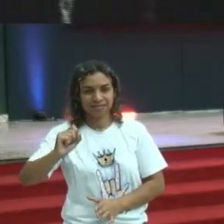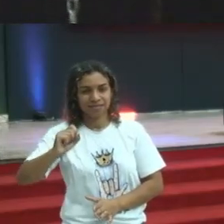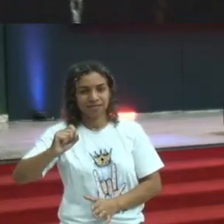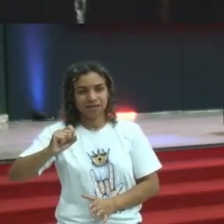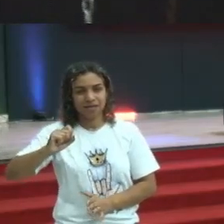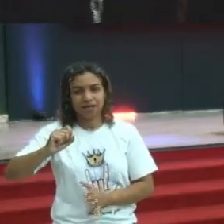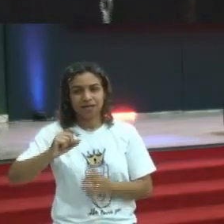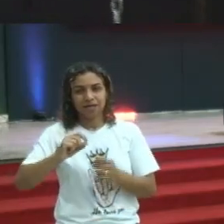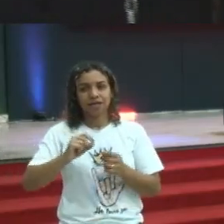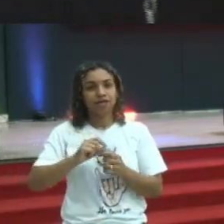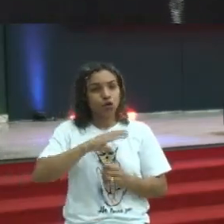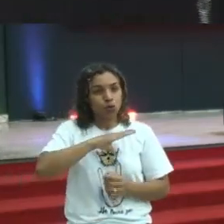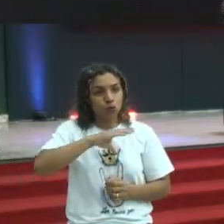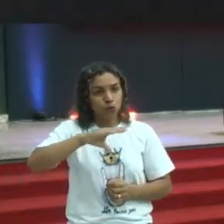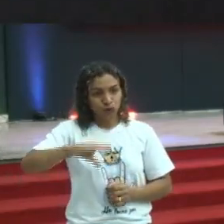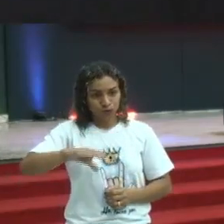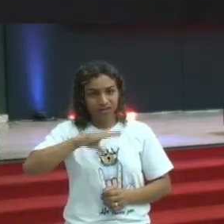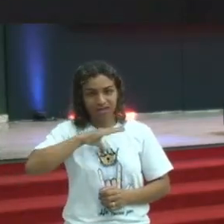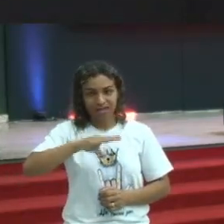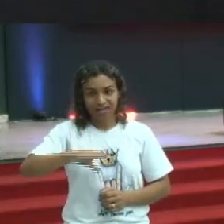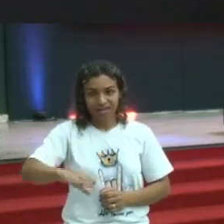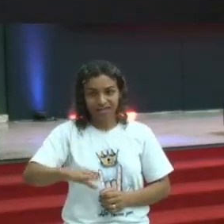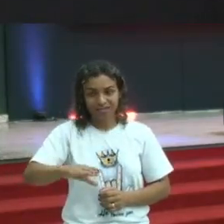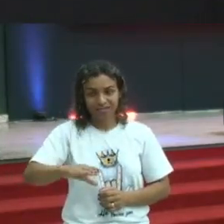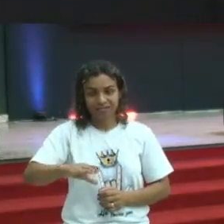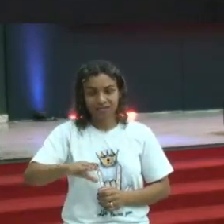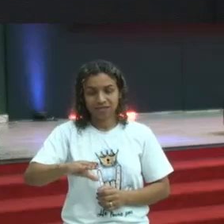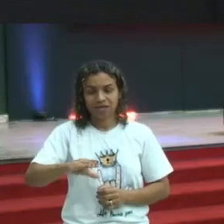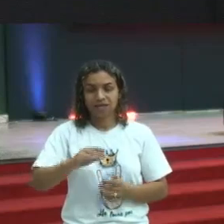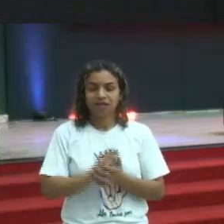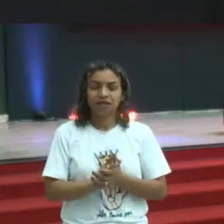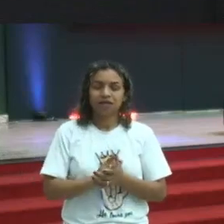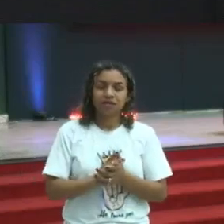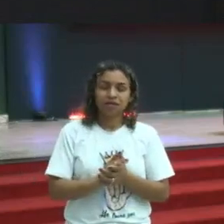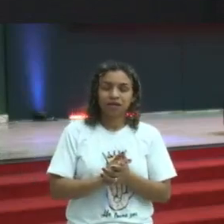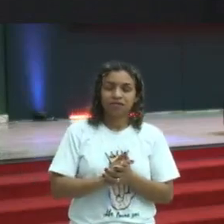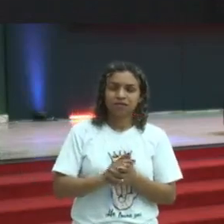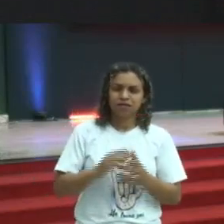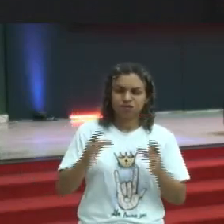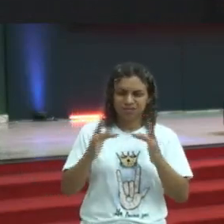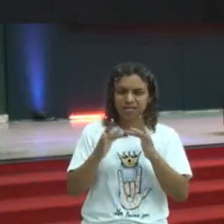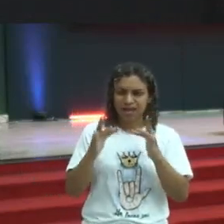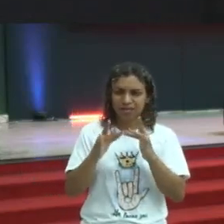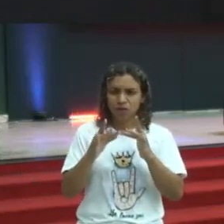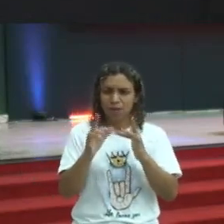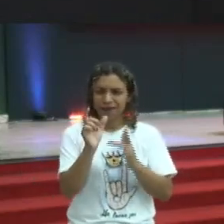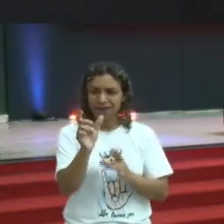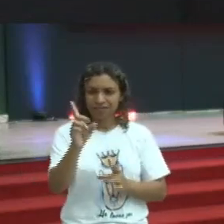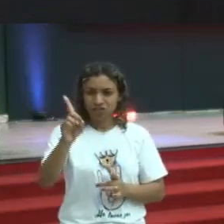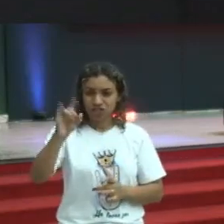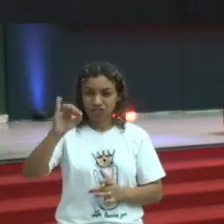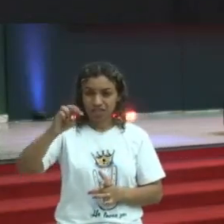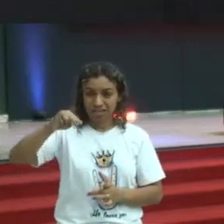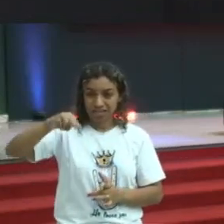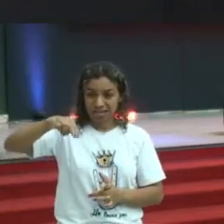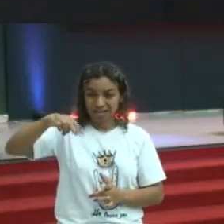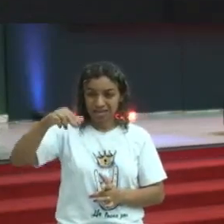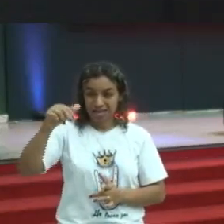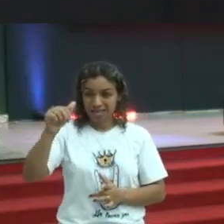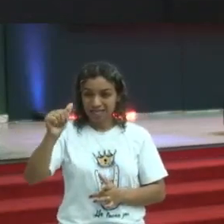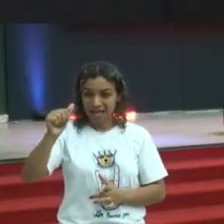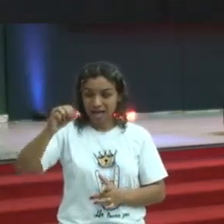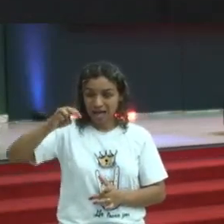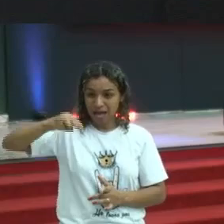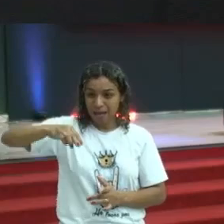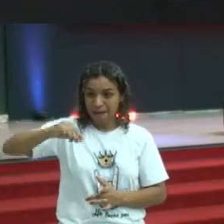origina-se do português a palavra dinamite. Paulo está dizendo que o poder